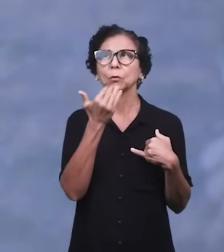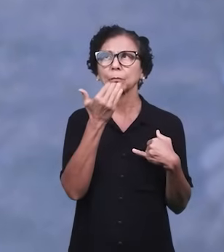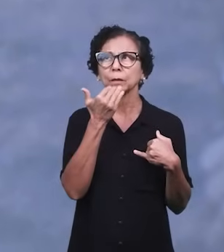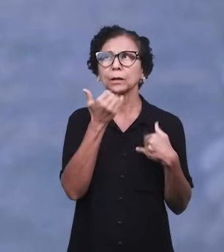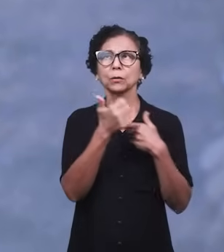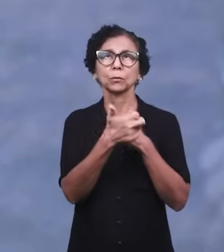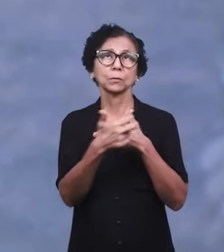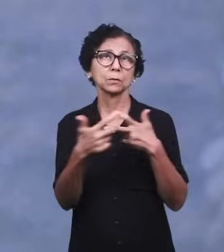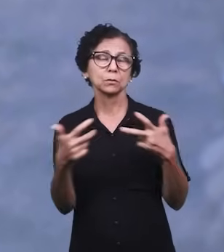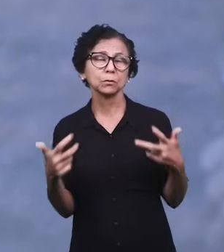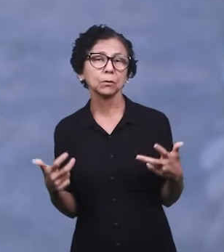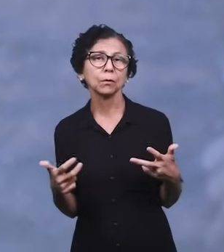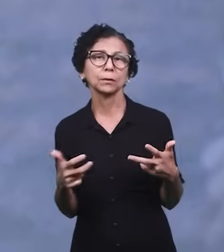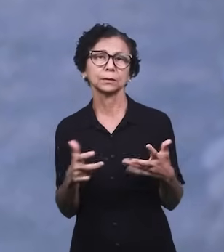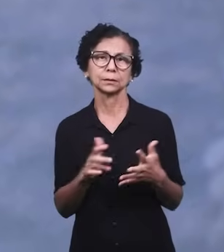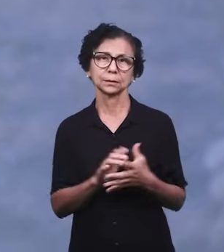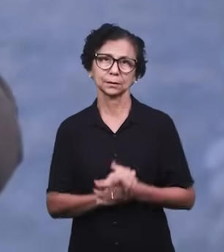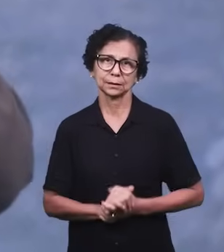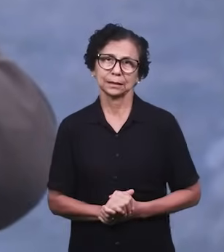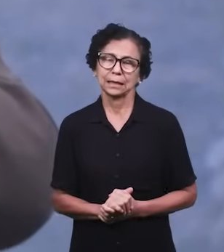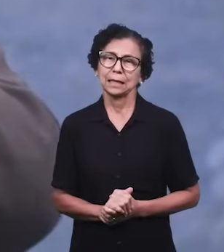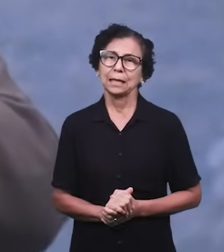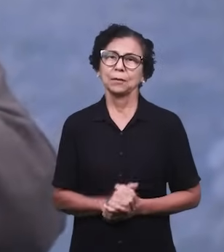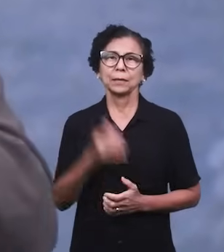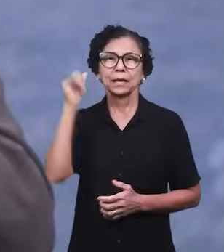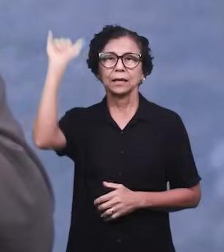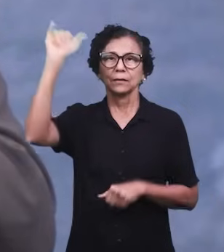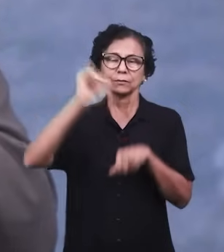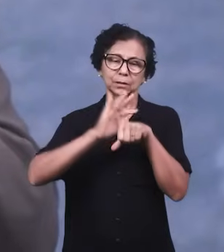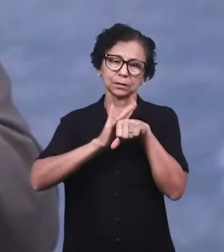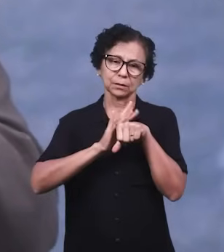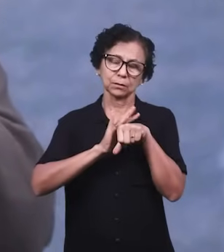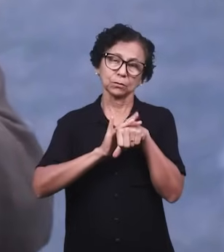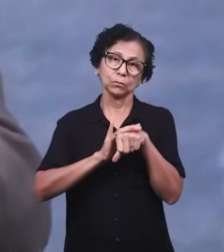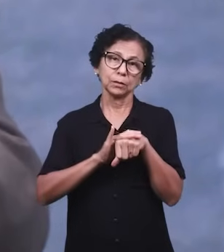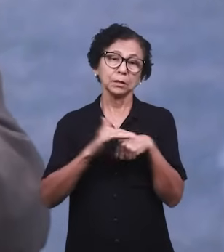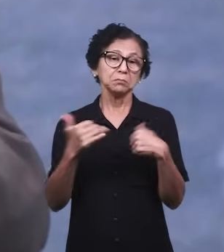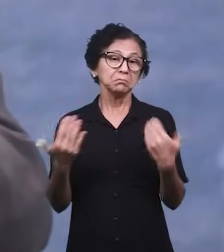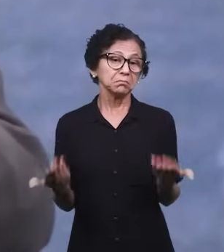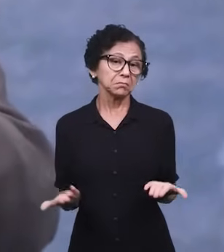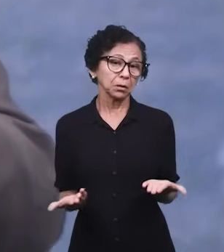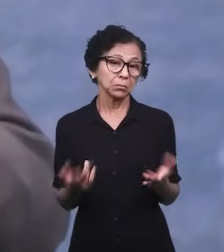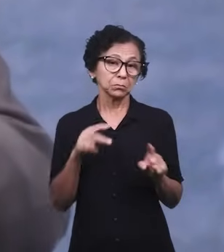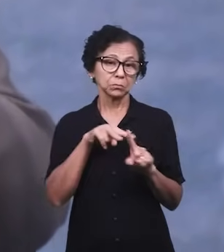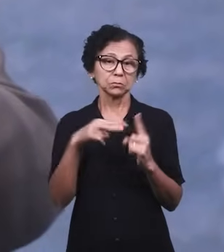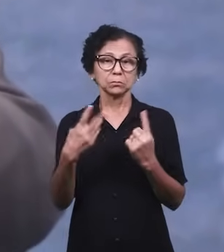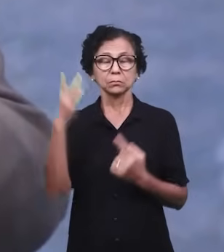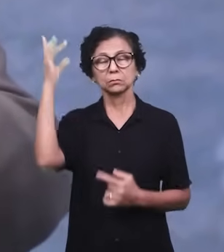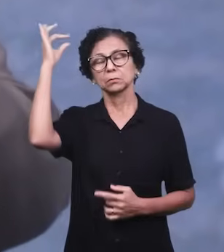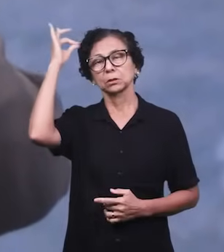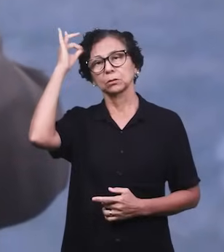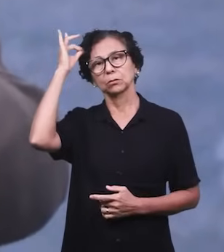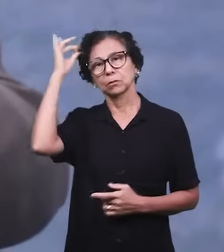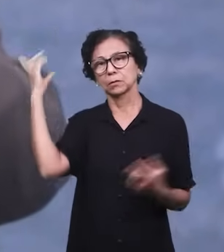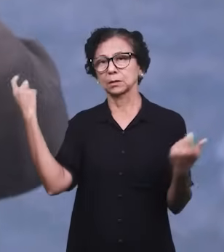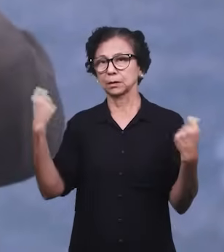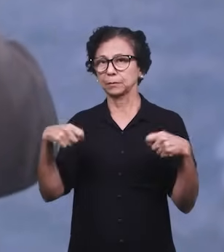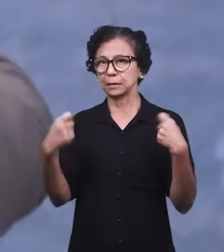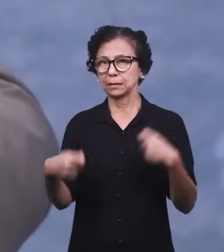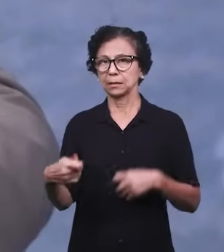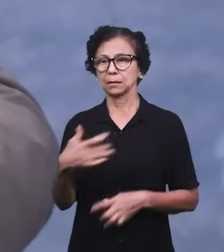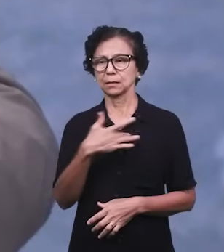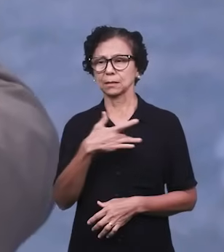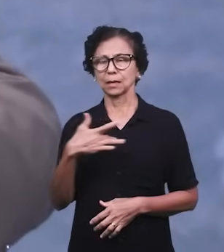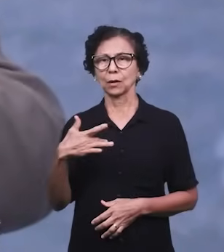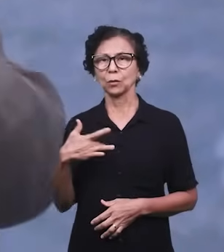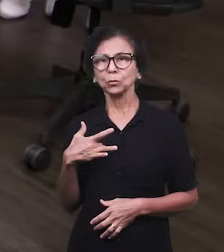temos determinadas ações para não adoecer, do ponto de vista espiritual, você também precisa buscar